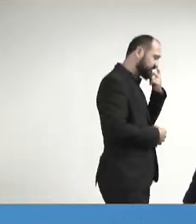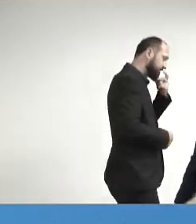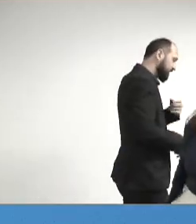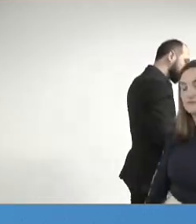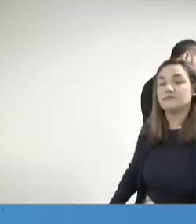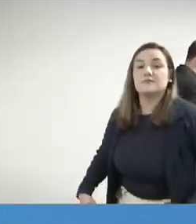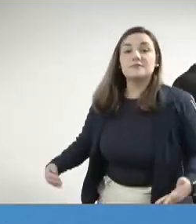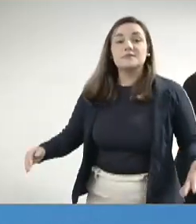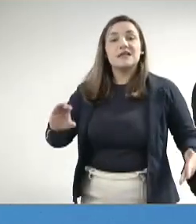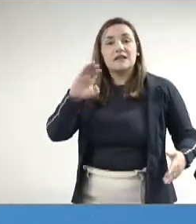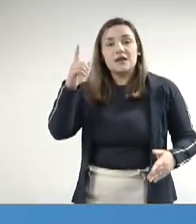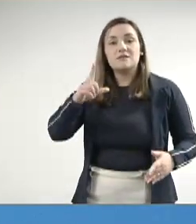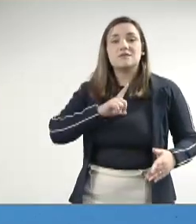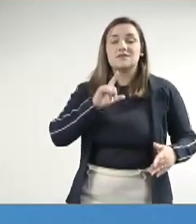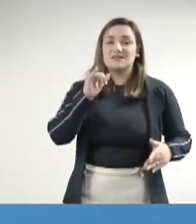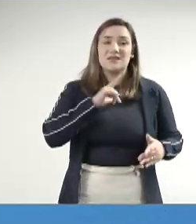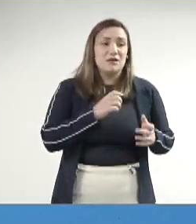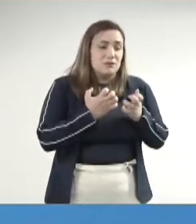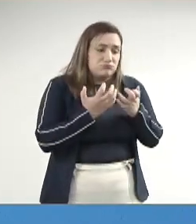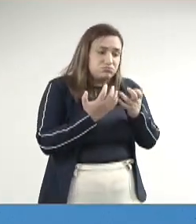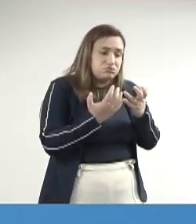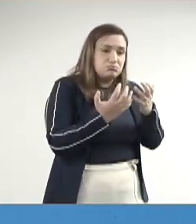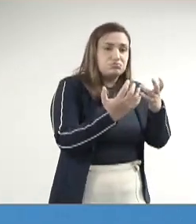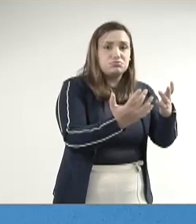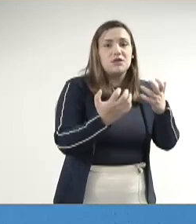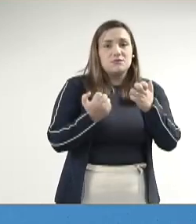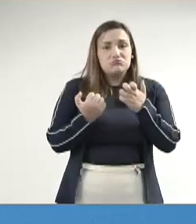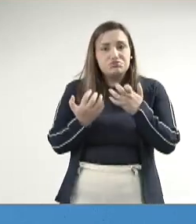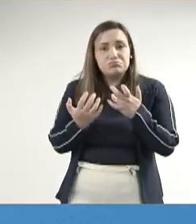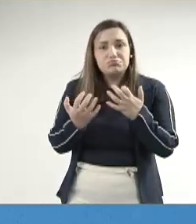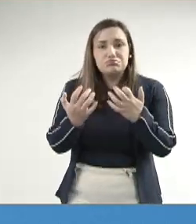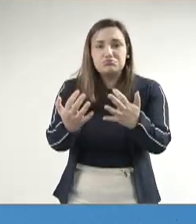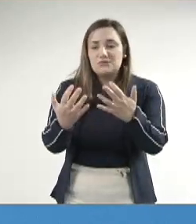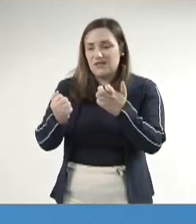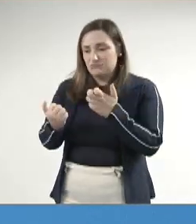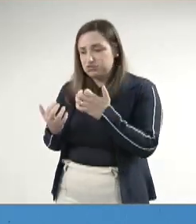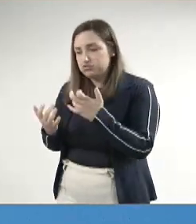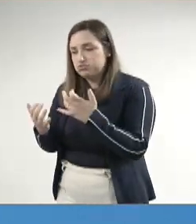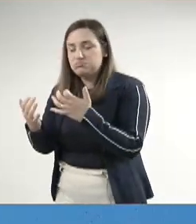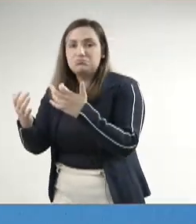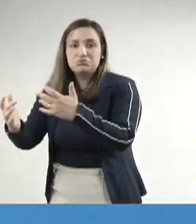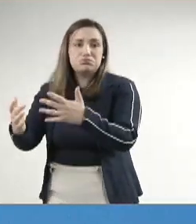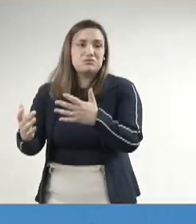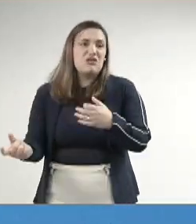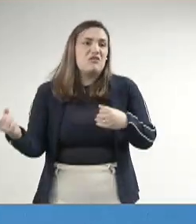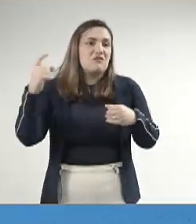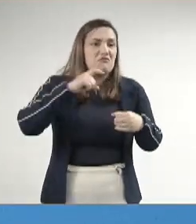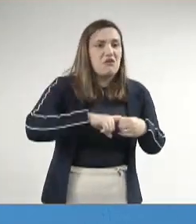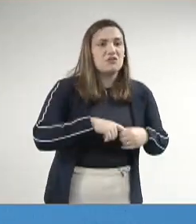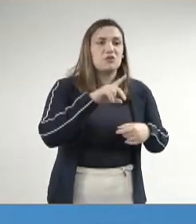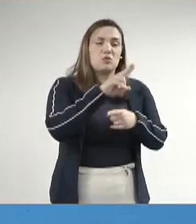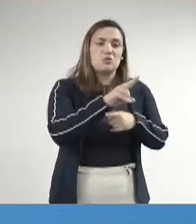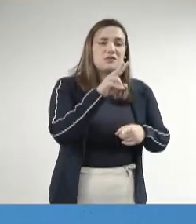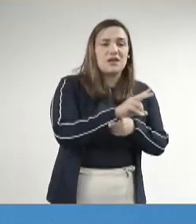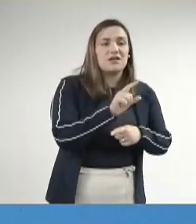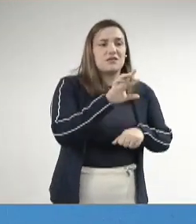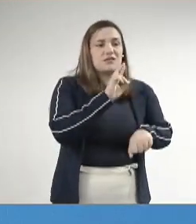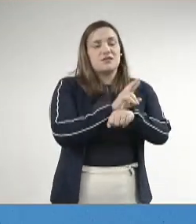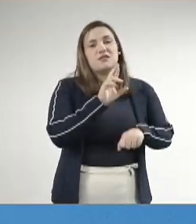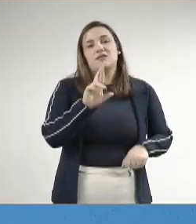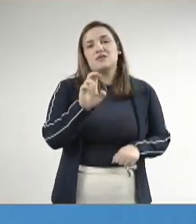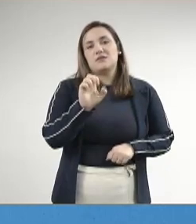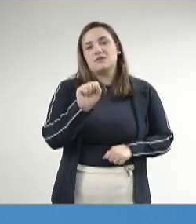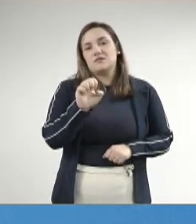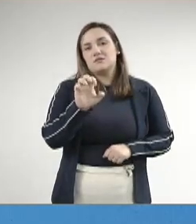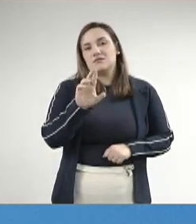biomassa, tem reservas e reservas servindo como reposição florestal, servindo